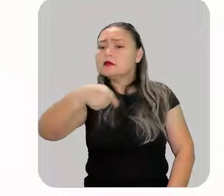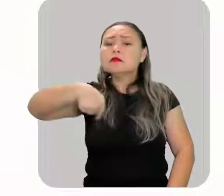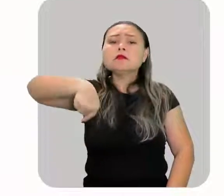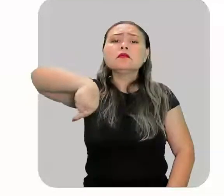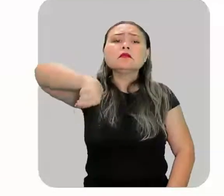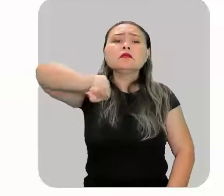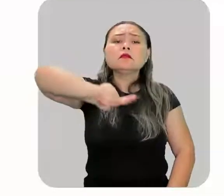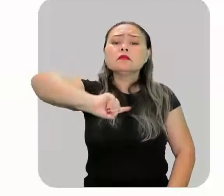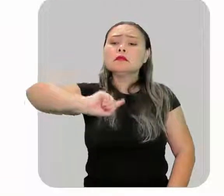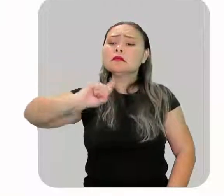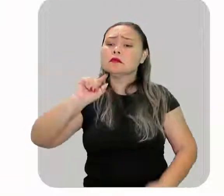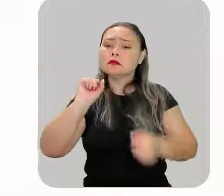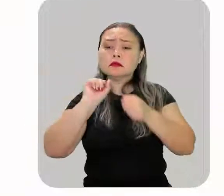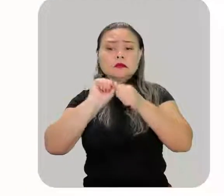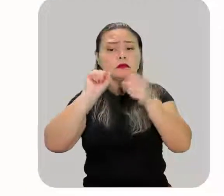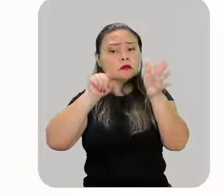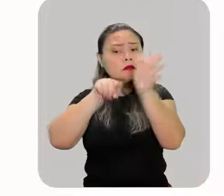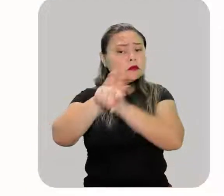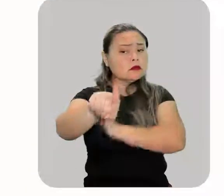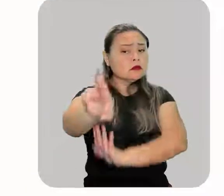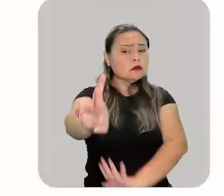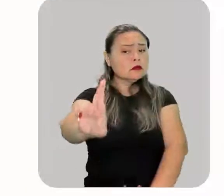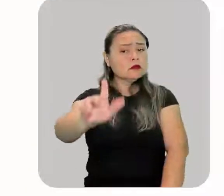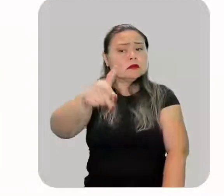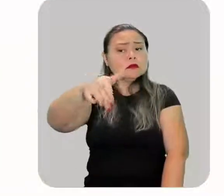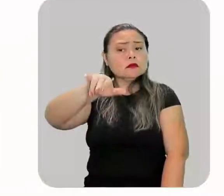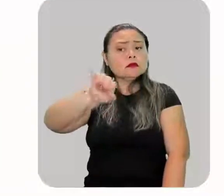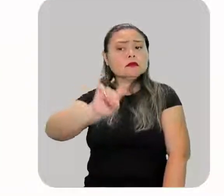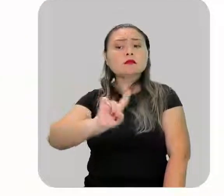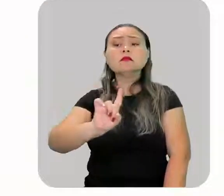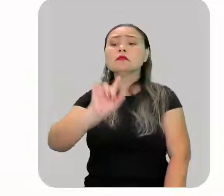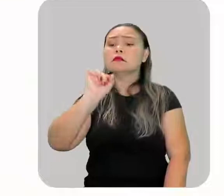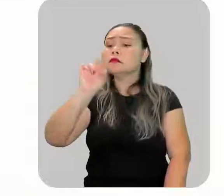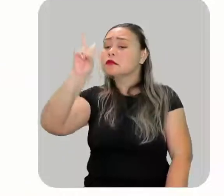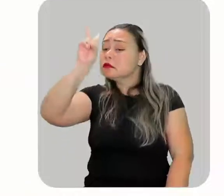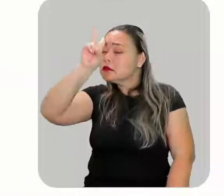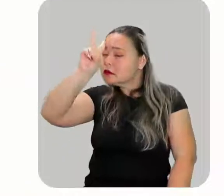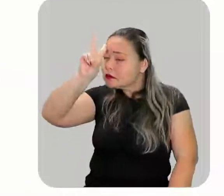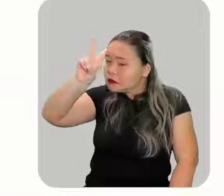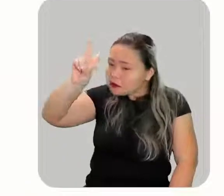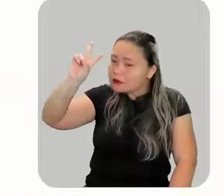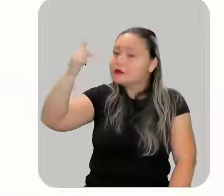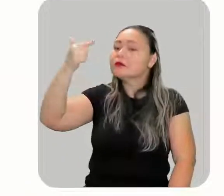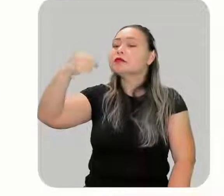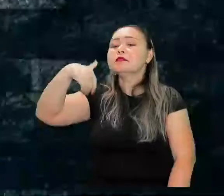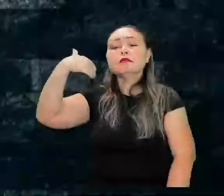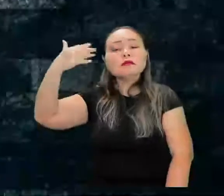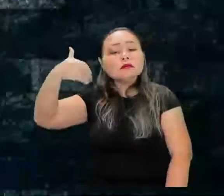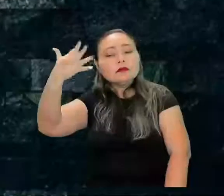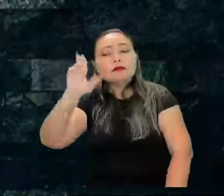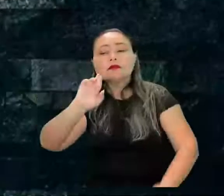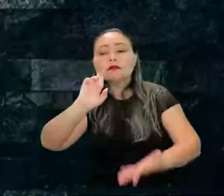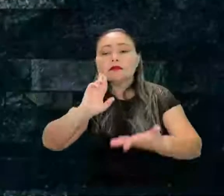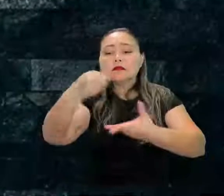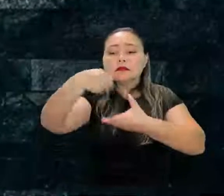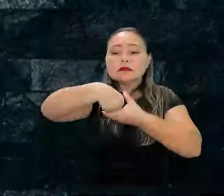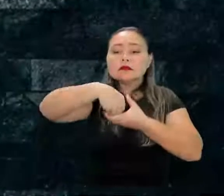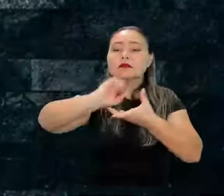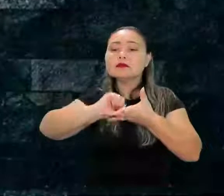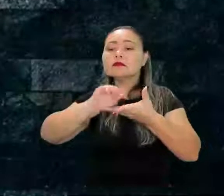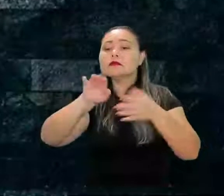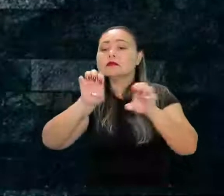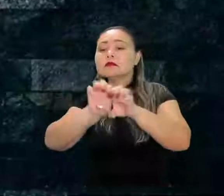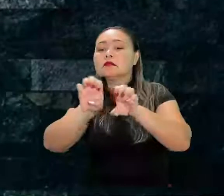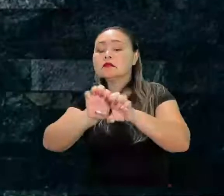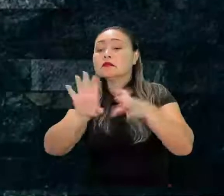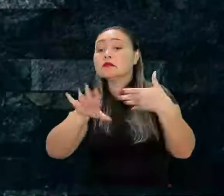que vocês acharam do nosso quiz? Olha aí, a gente fez o quê? A gente relembrou algumas soluções de equações, né? A gente fez o